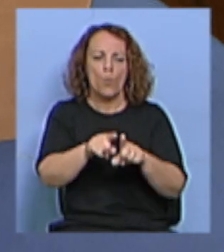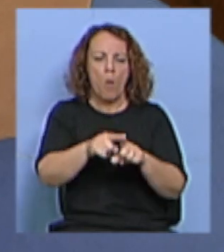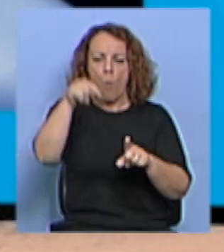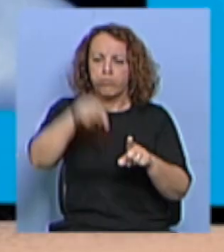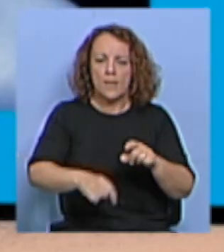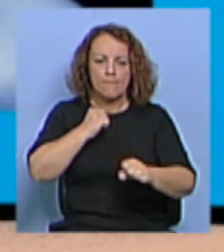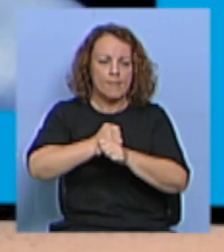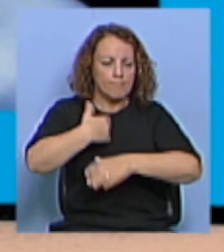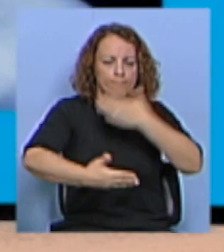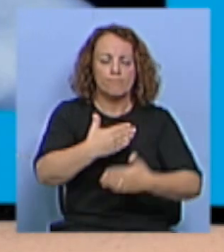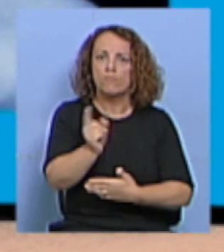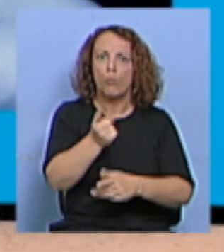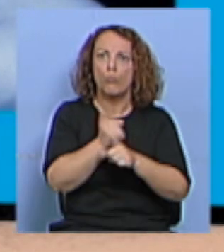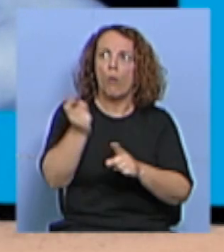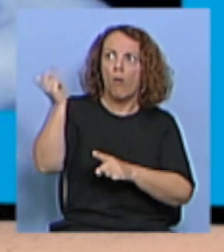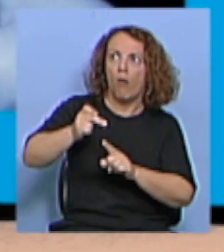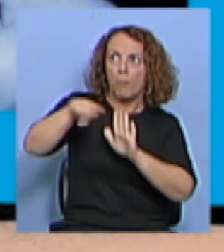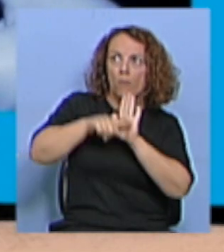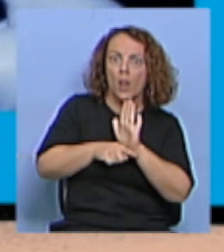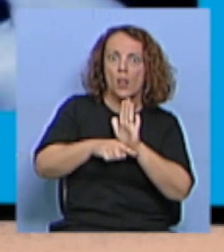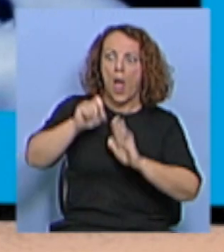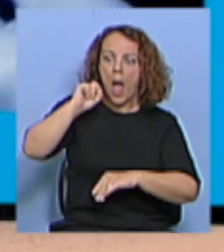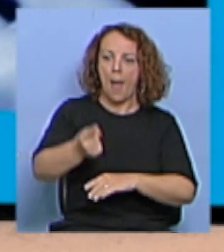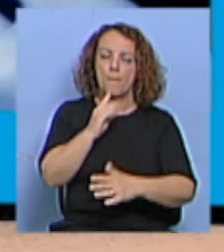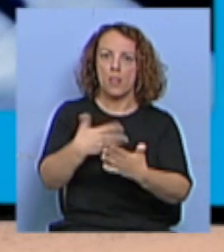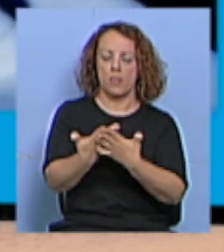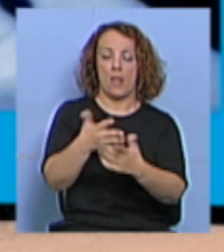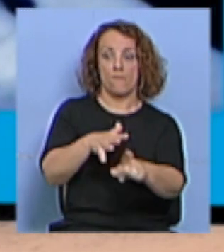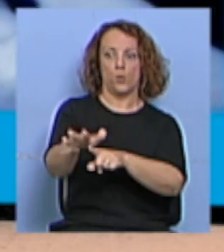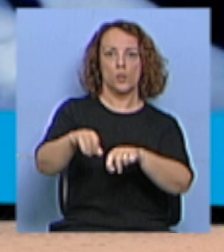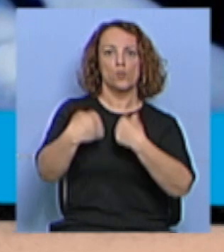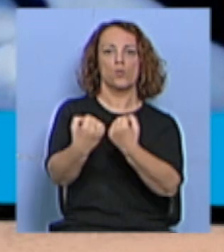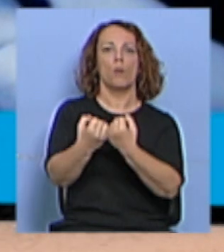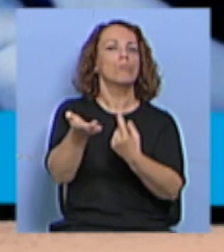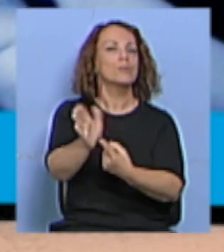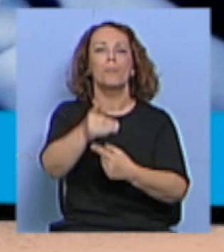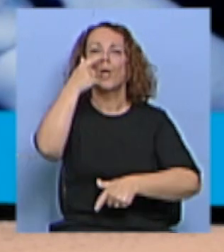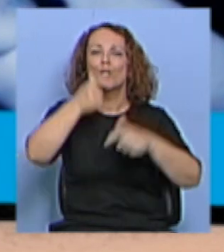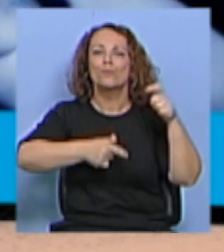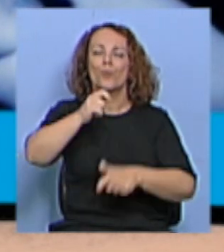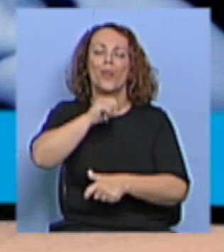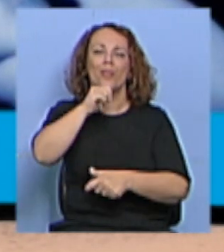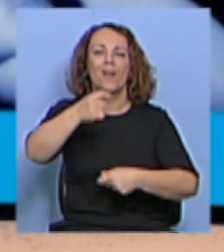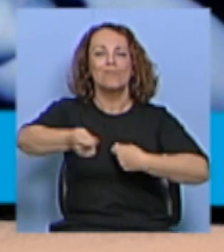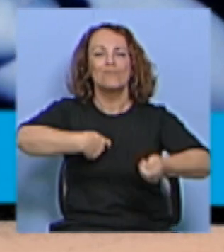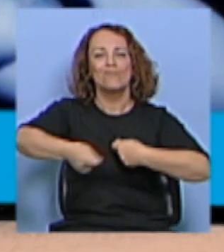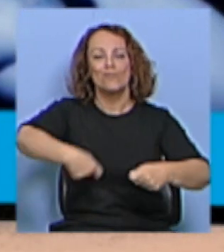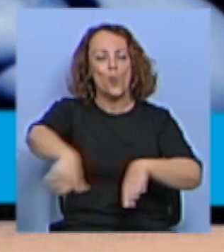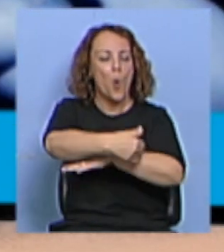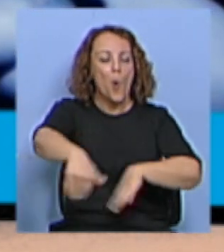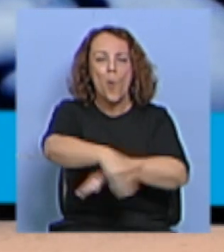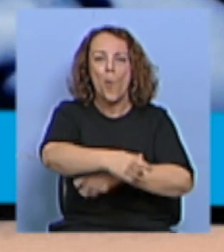porque as medidas foram muito rápidas e estão a ter um impacto social. Para aquelas pessoas que vendem em mercados informais, por exemplo, e